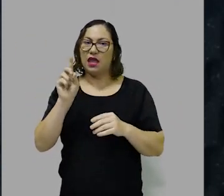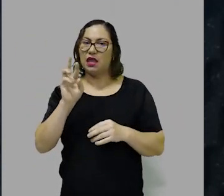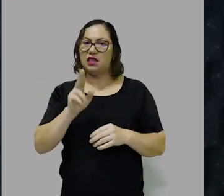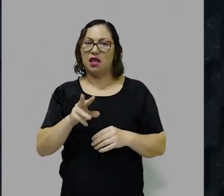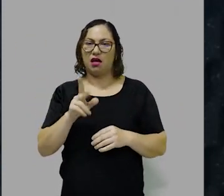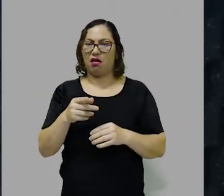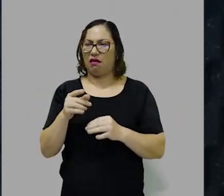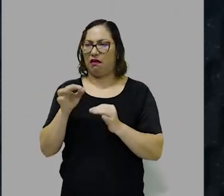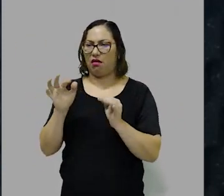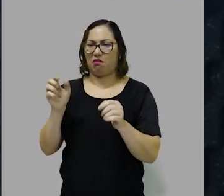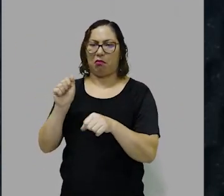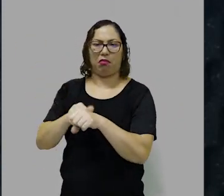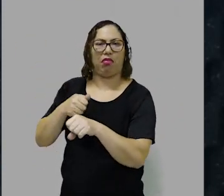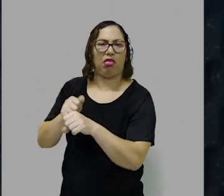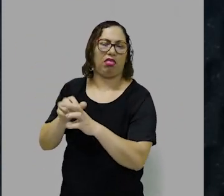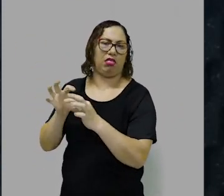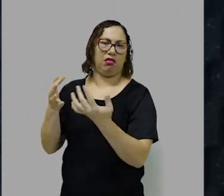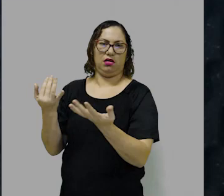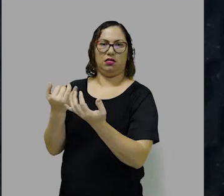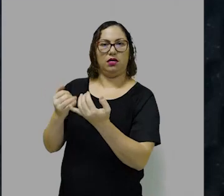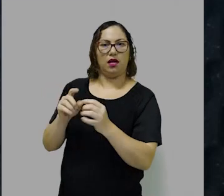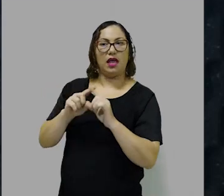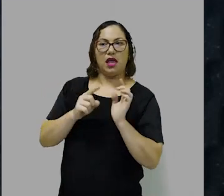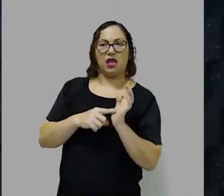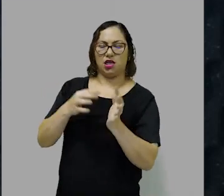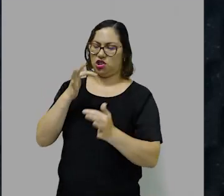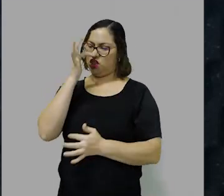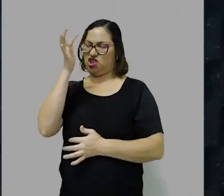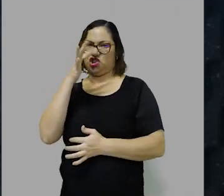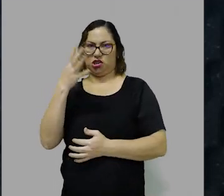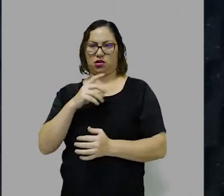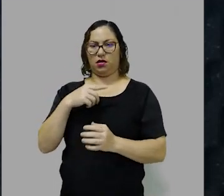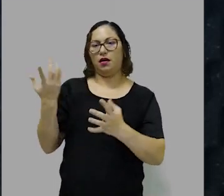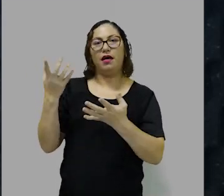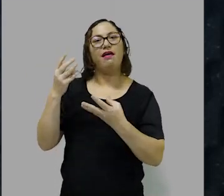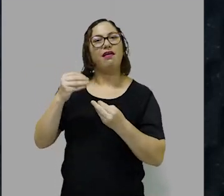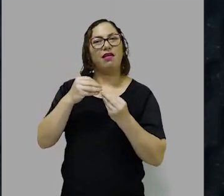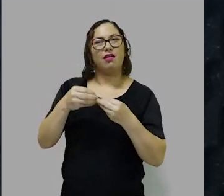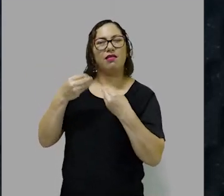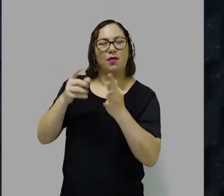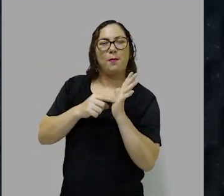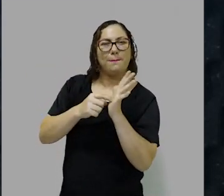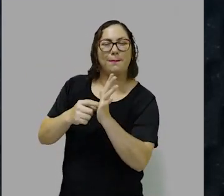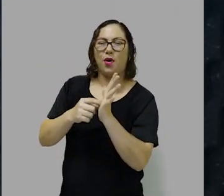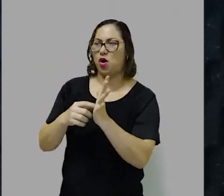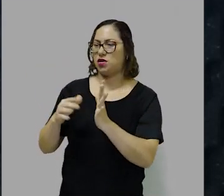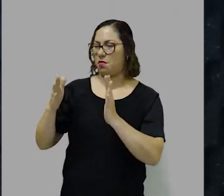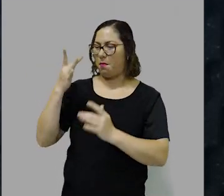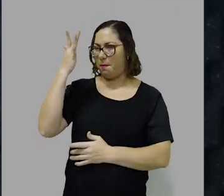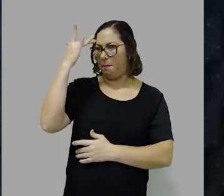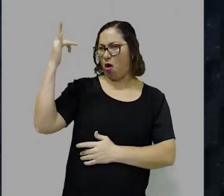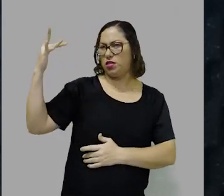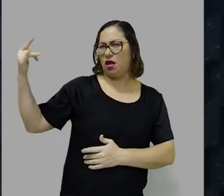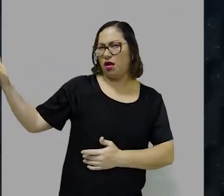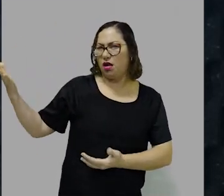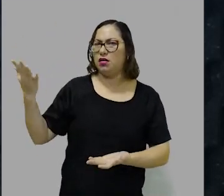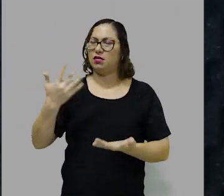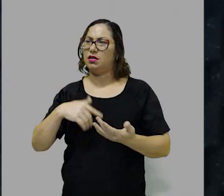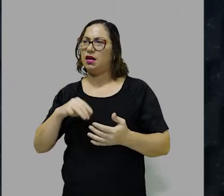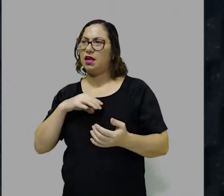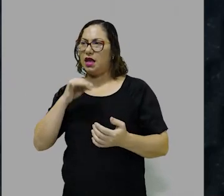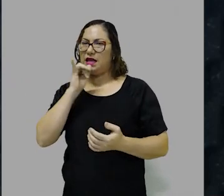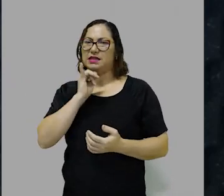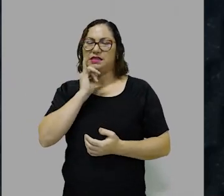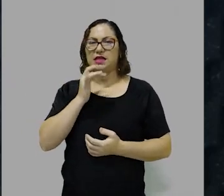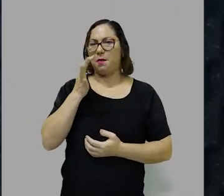sejam sofisticados e que deem uma cara nova, moderna. Eu quero alguma coisa que seja elegante,